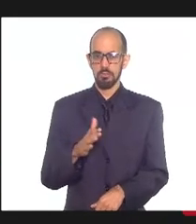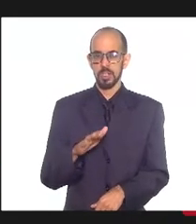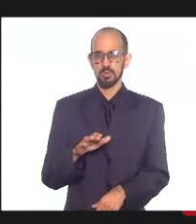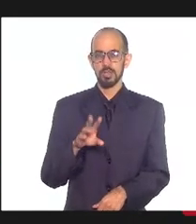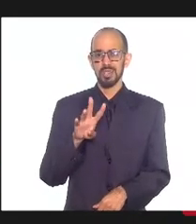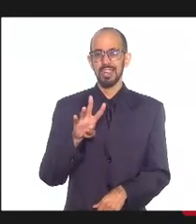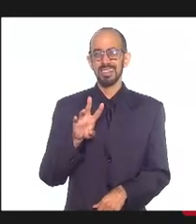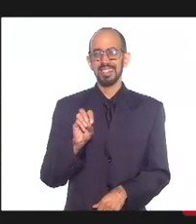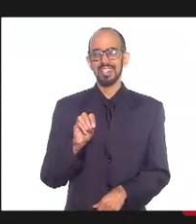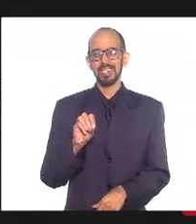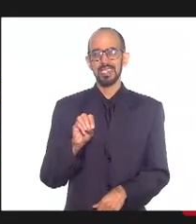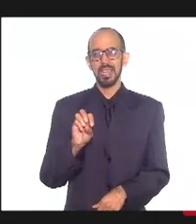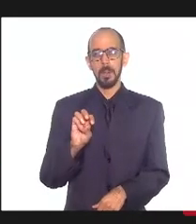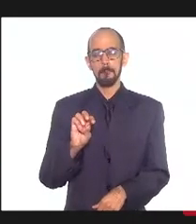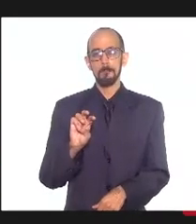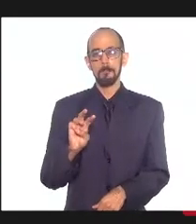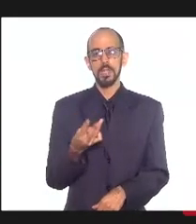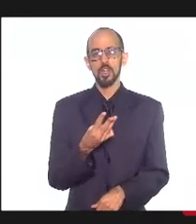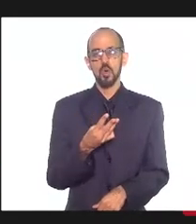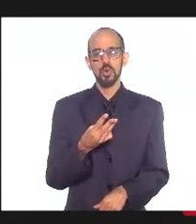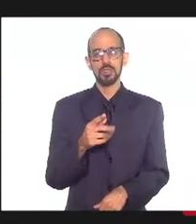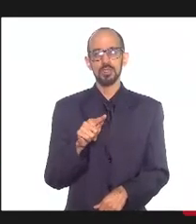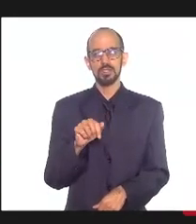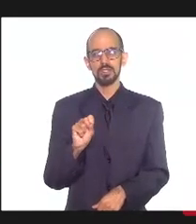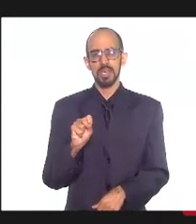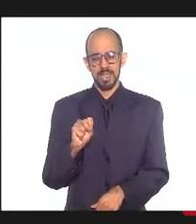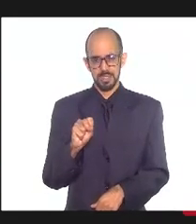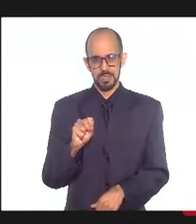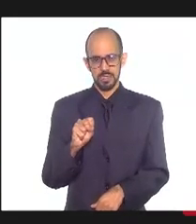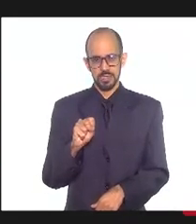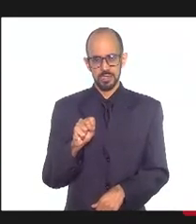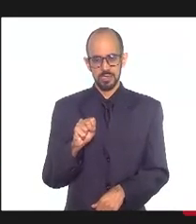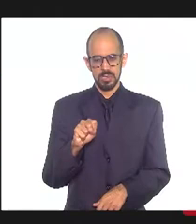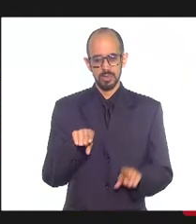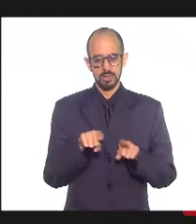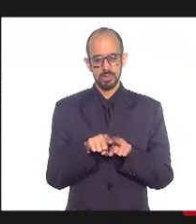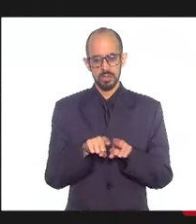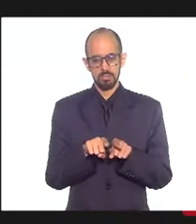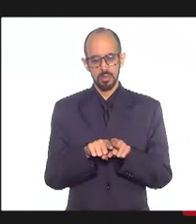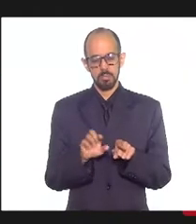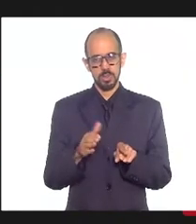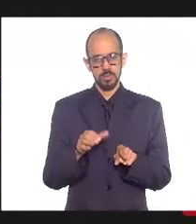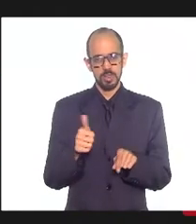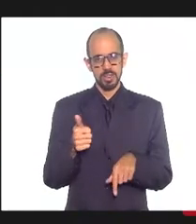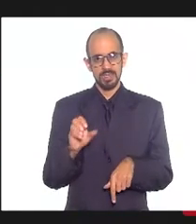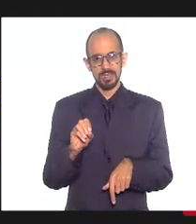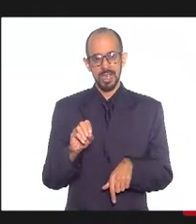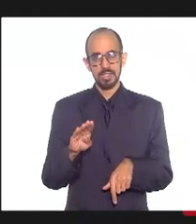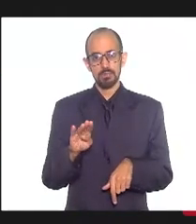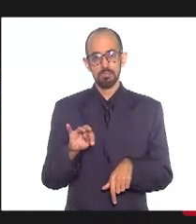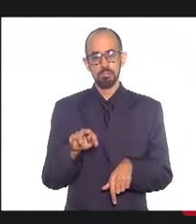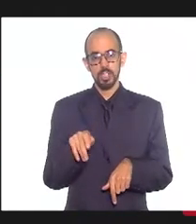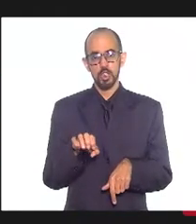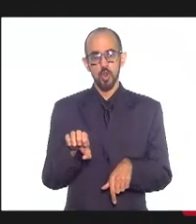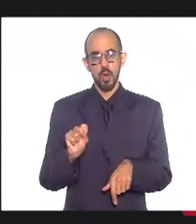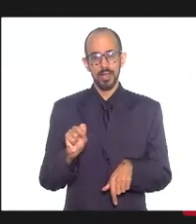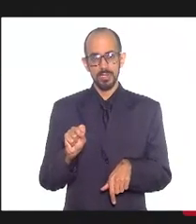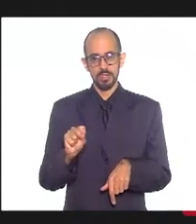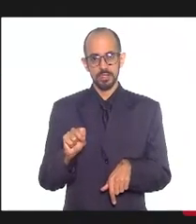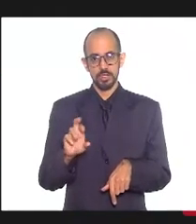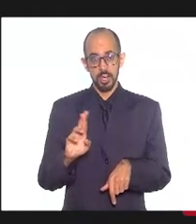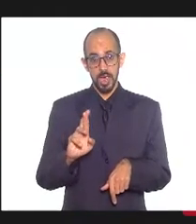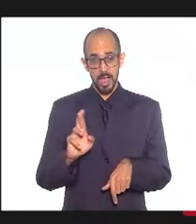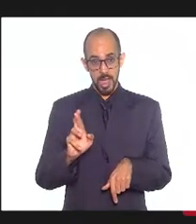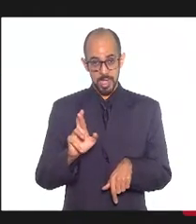metros cúbicos de gás dia. Estamos falando talvez num business de quase 10 bilhões de reais mês em